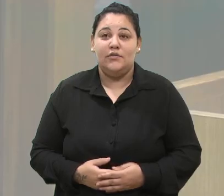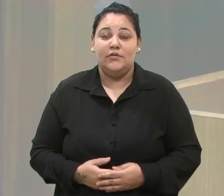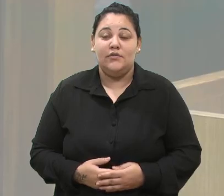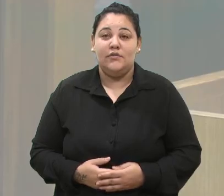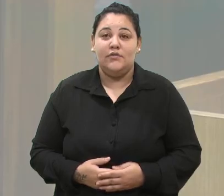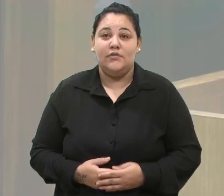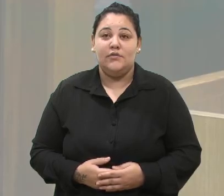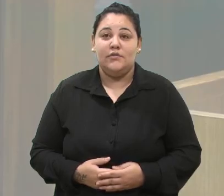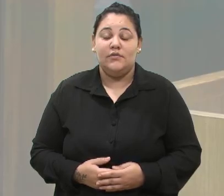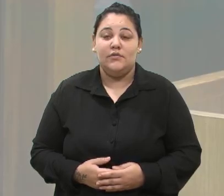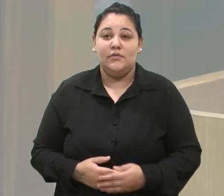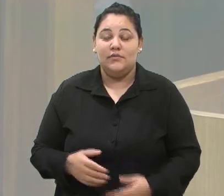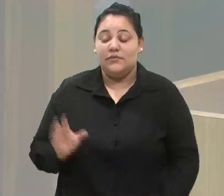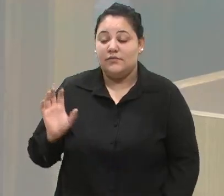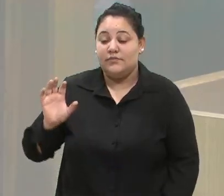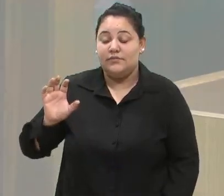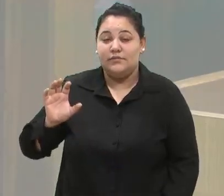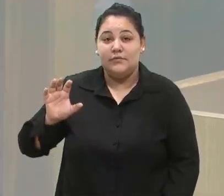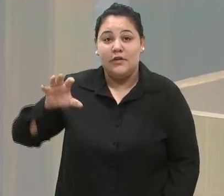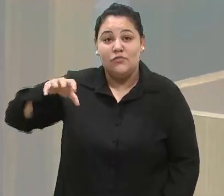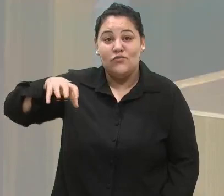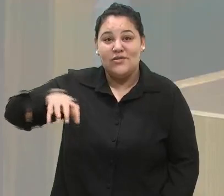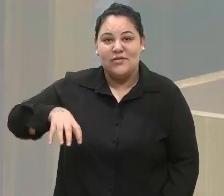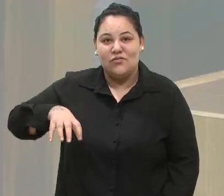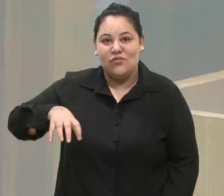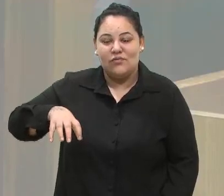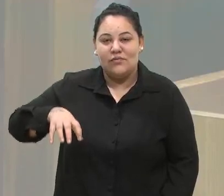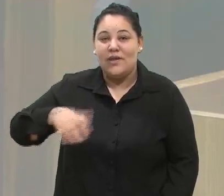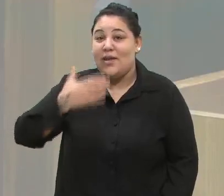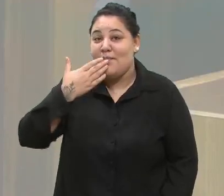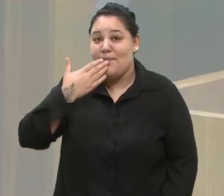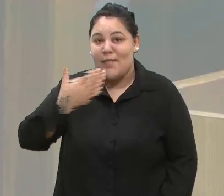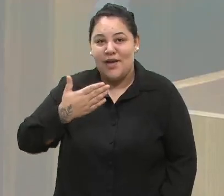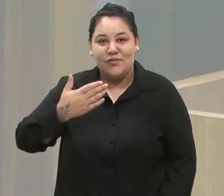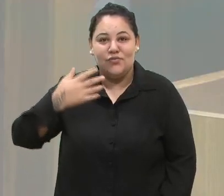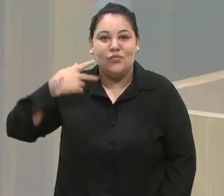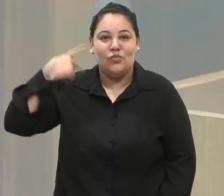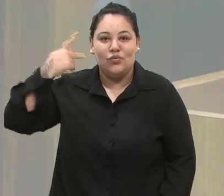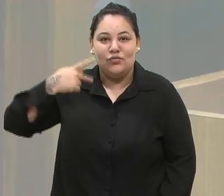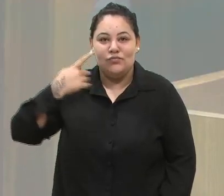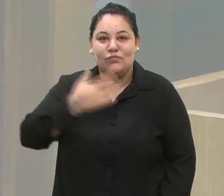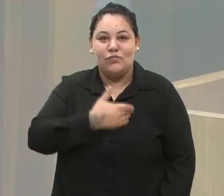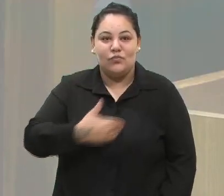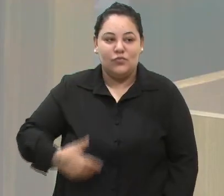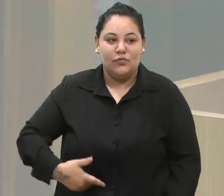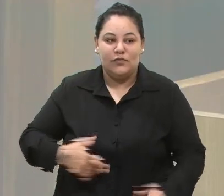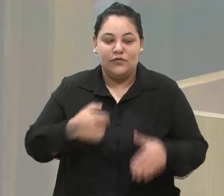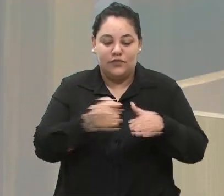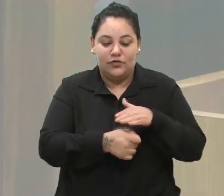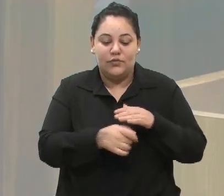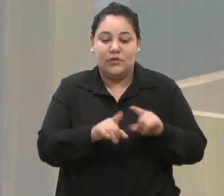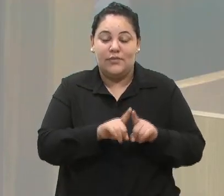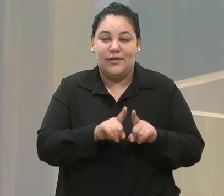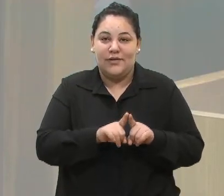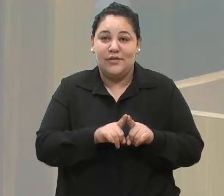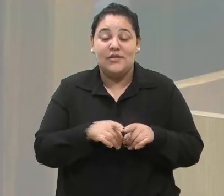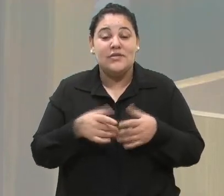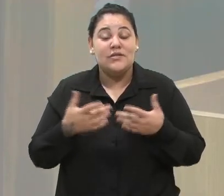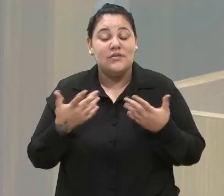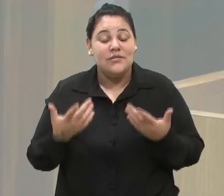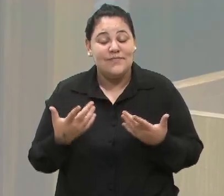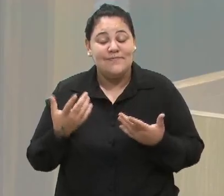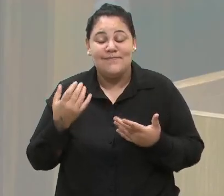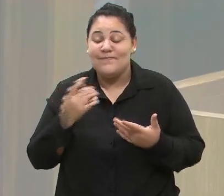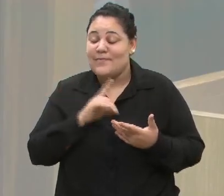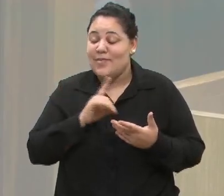É um setor que clama de políticas públicas, de investimentos, e, quando isso não acontece,